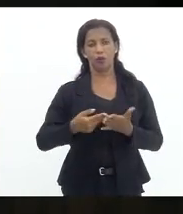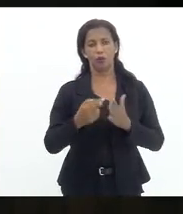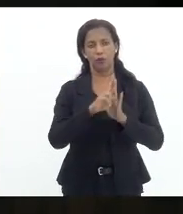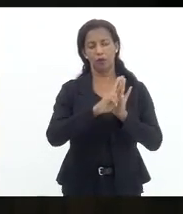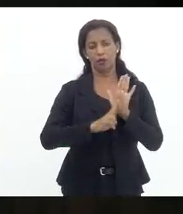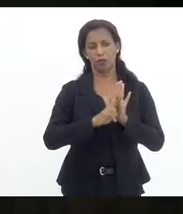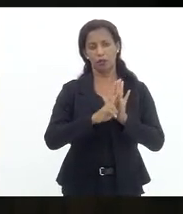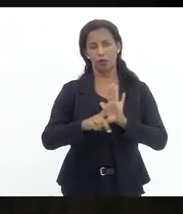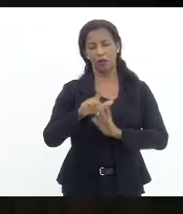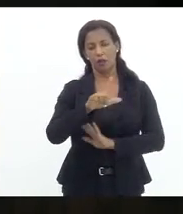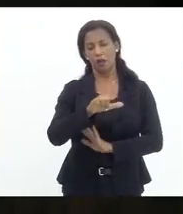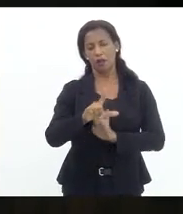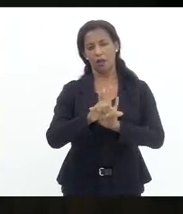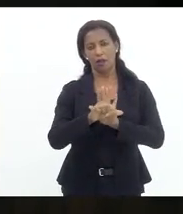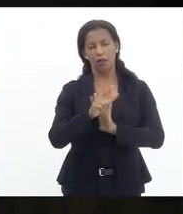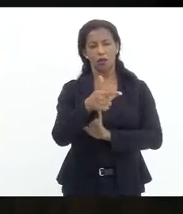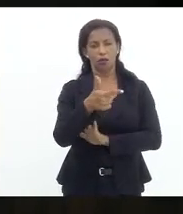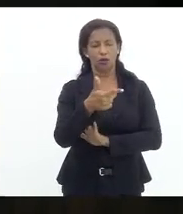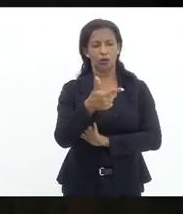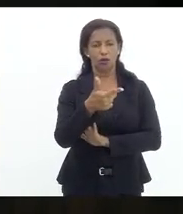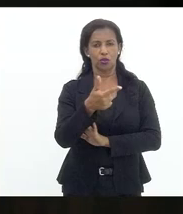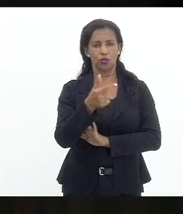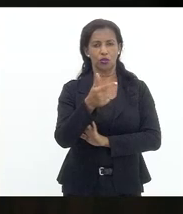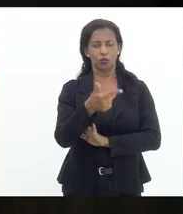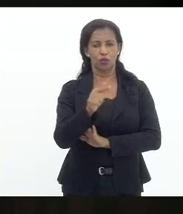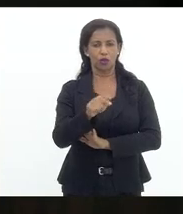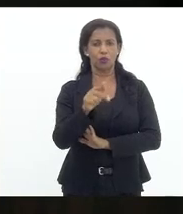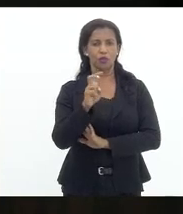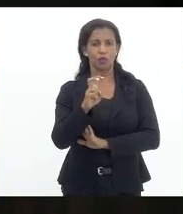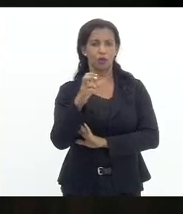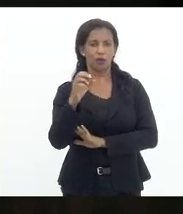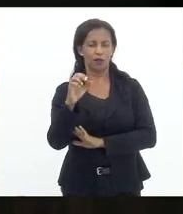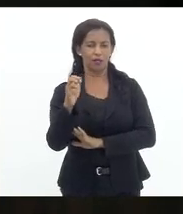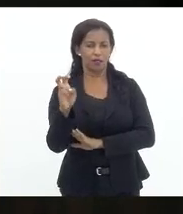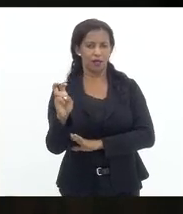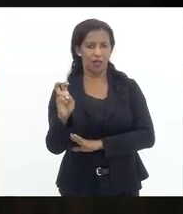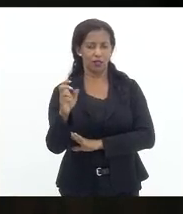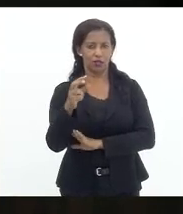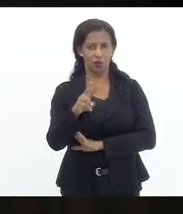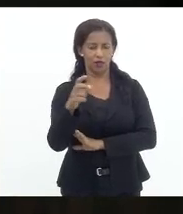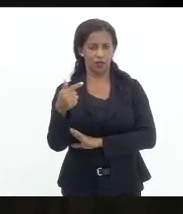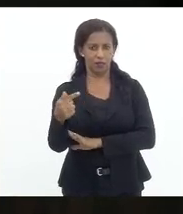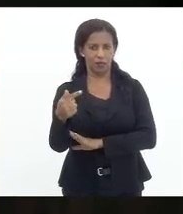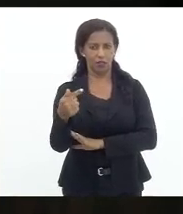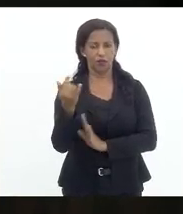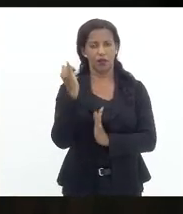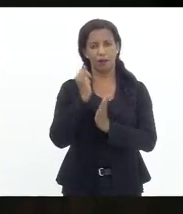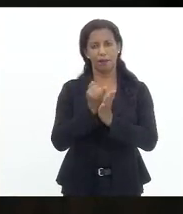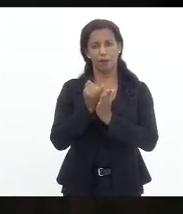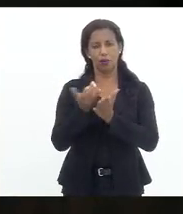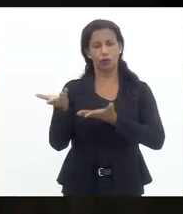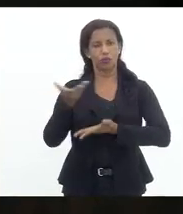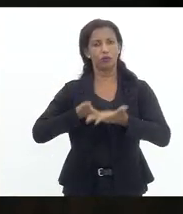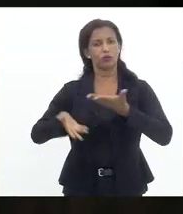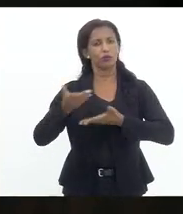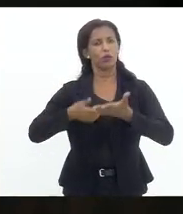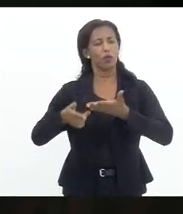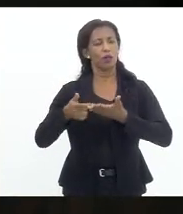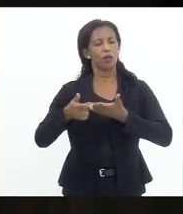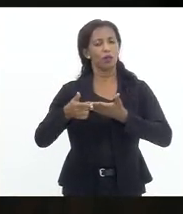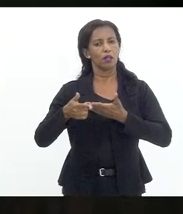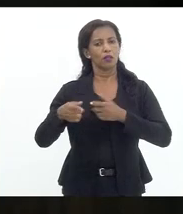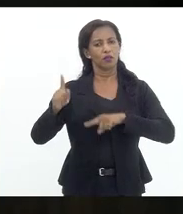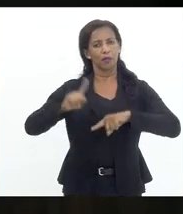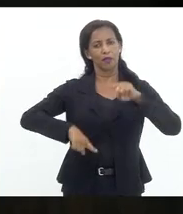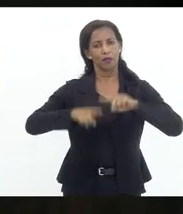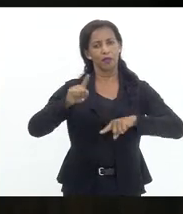22 da Lei Estadual 2657, de 26 de dezembro de 96, que dispõe sobre o Imposto sobre Circulação de Mercadorias e Serviços